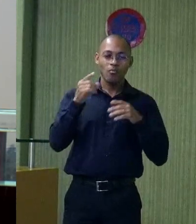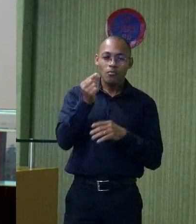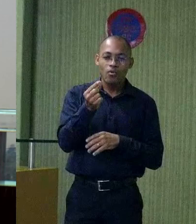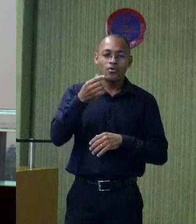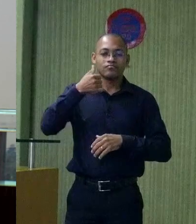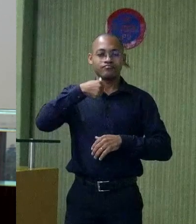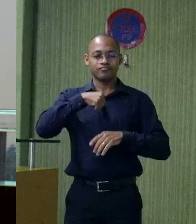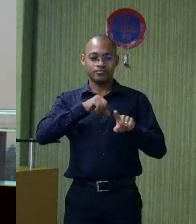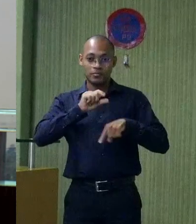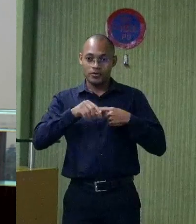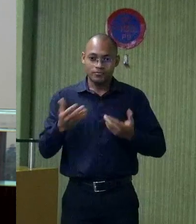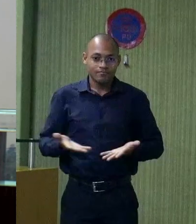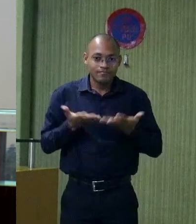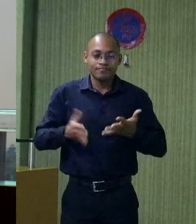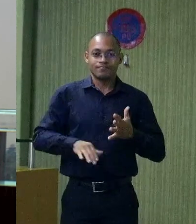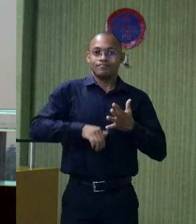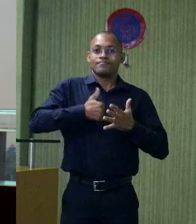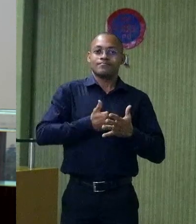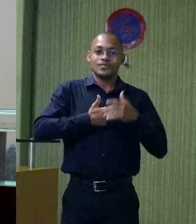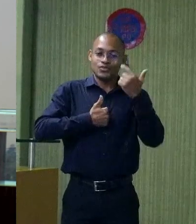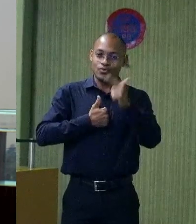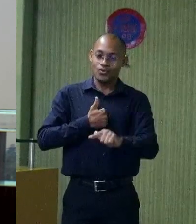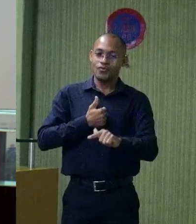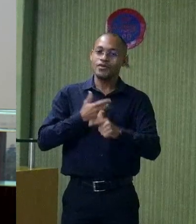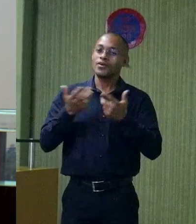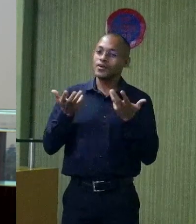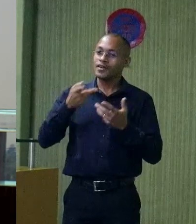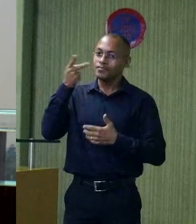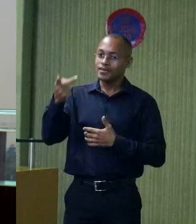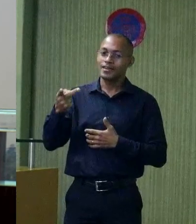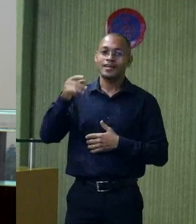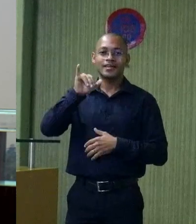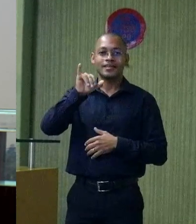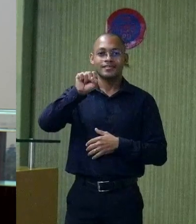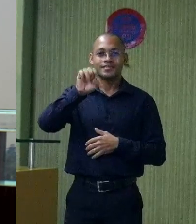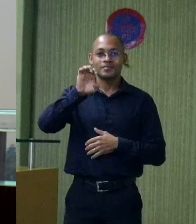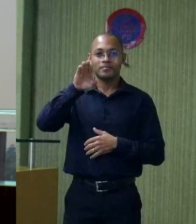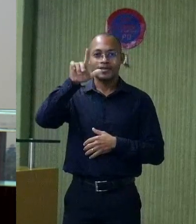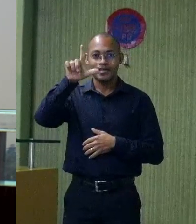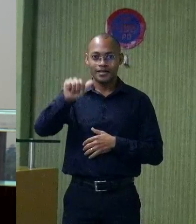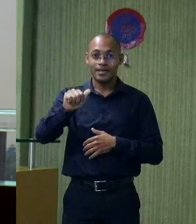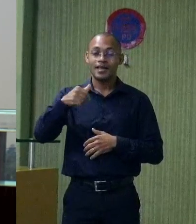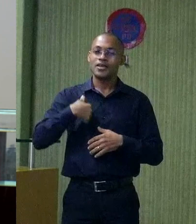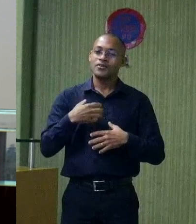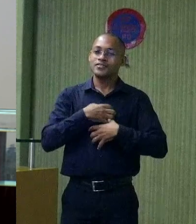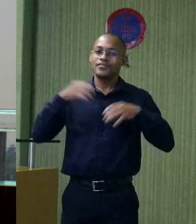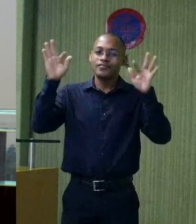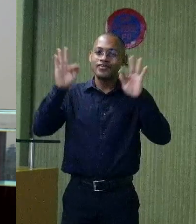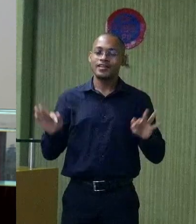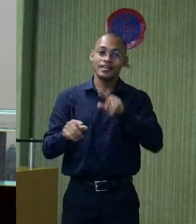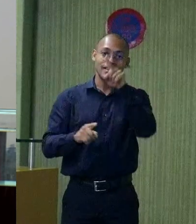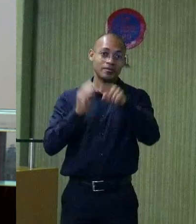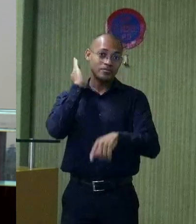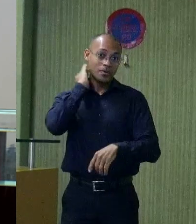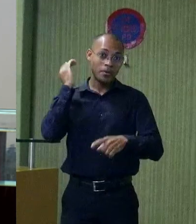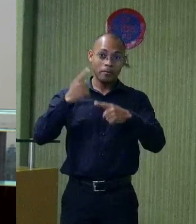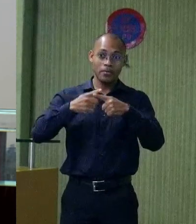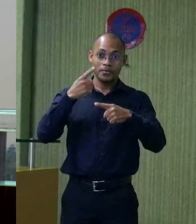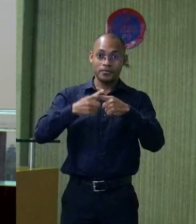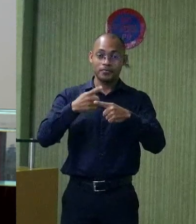eh e quero dizer Isabela né que fiquei muito feliz com o indb de Petrolina né a gente conseguiu nos anos iniciais